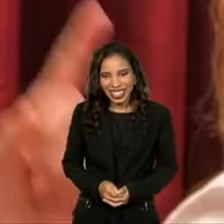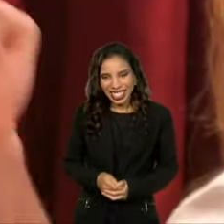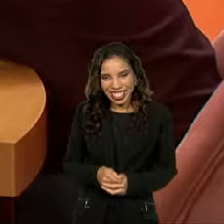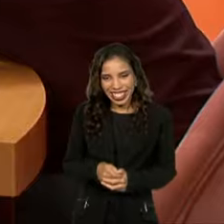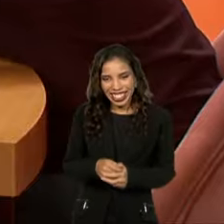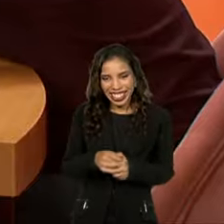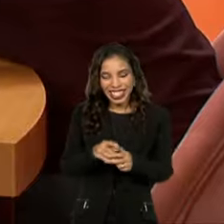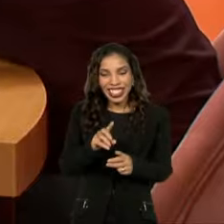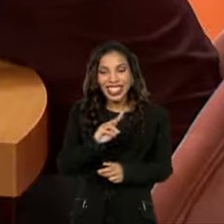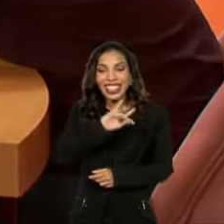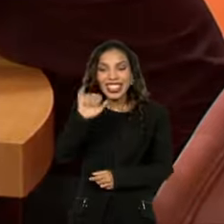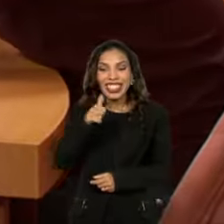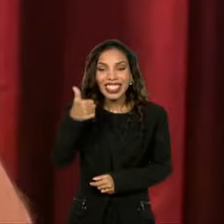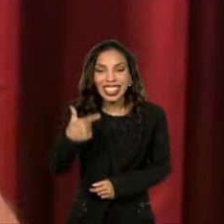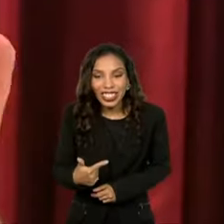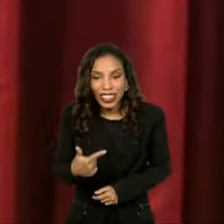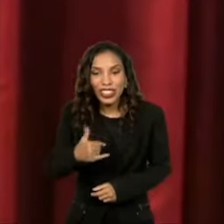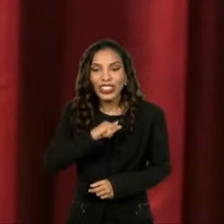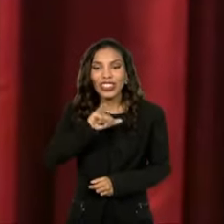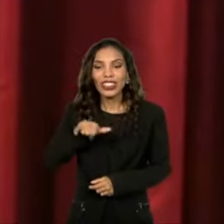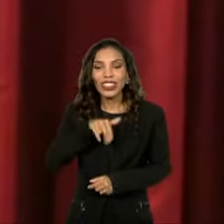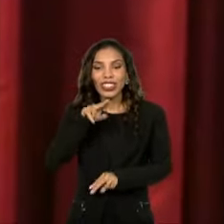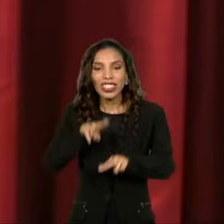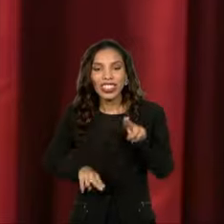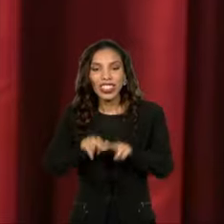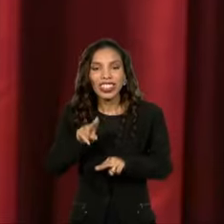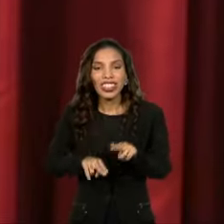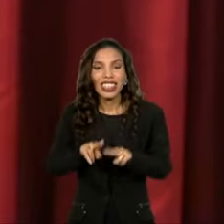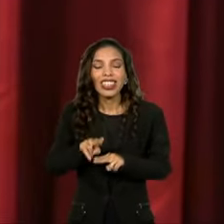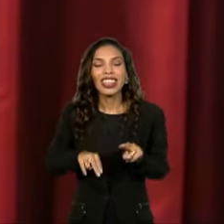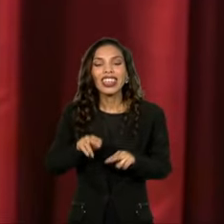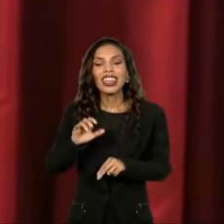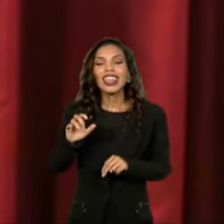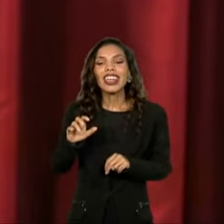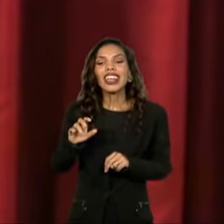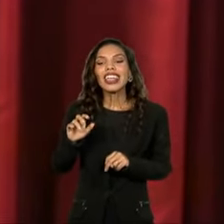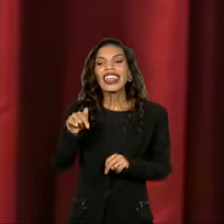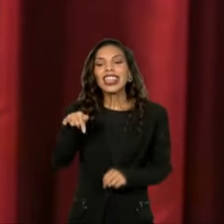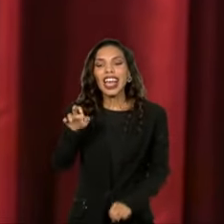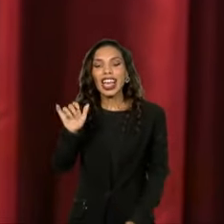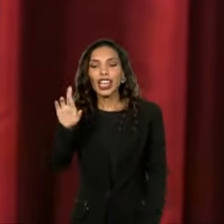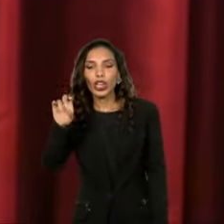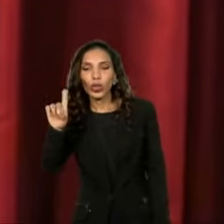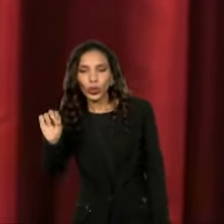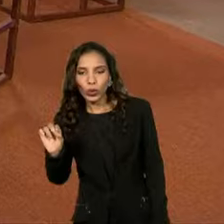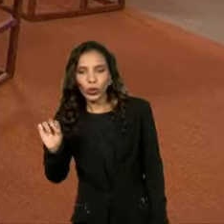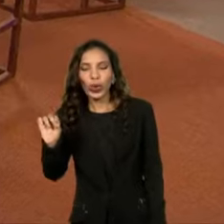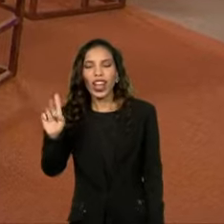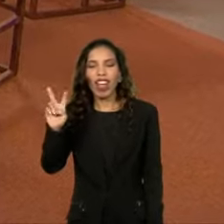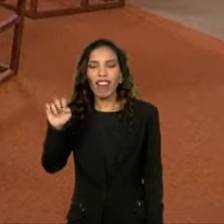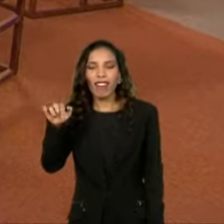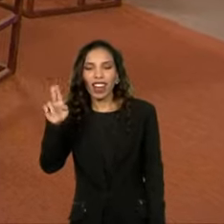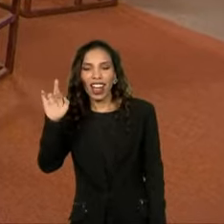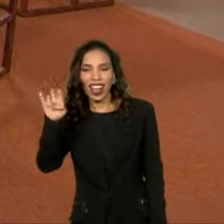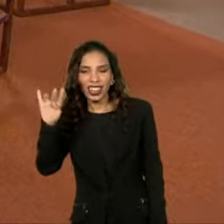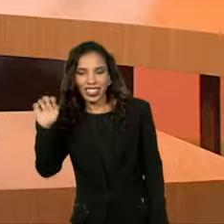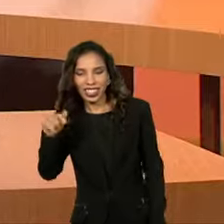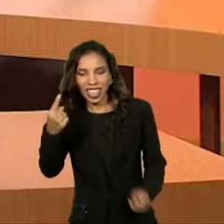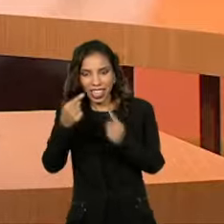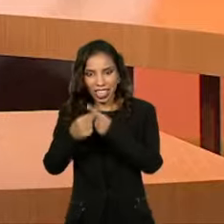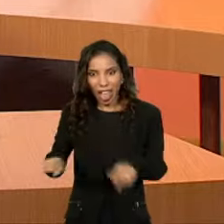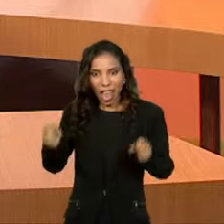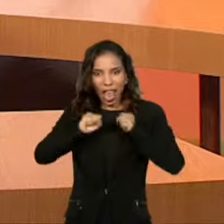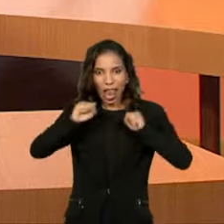lá. E dia 12 de junho, querido Evan Hansen, estreia nos teatros aqui no Rio de Janeiro. Nossa, mas ele tá bombando!